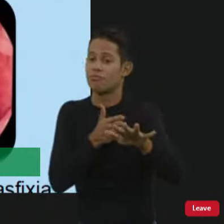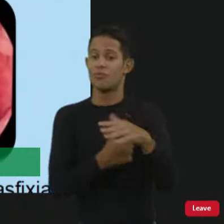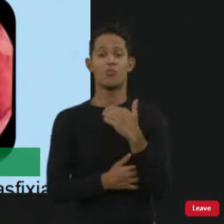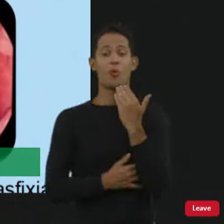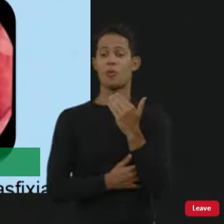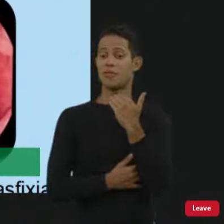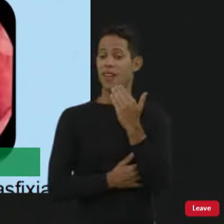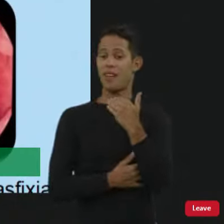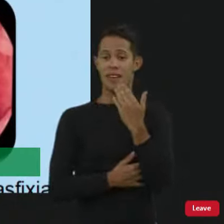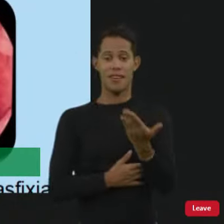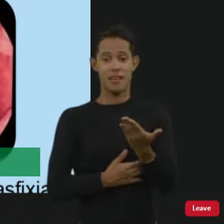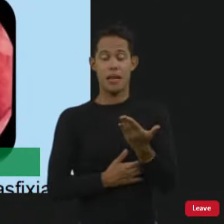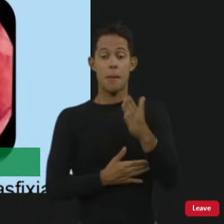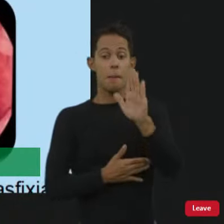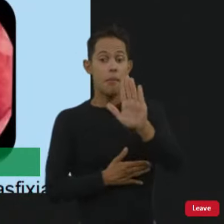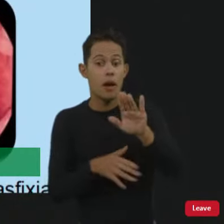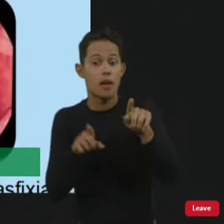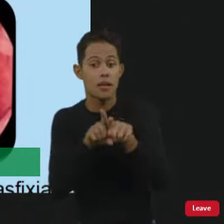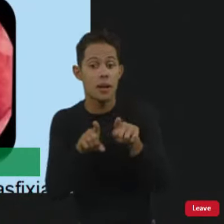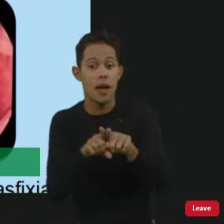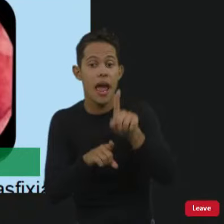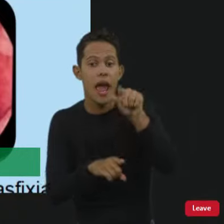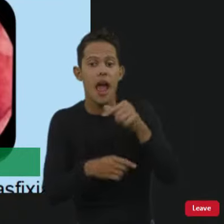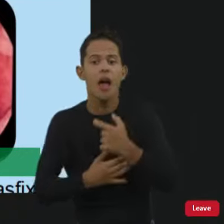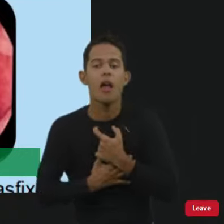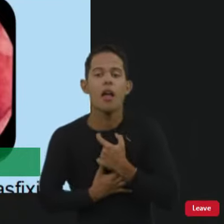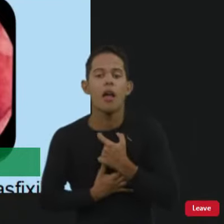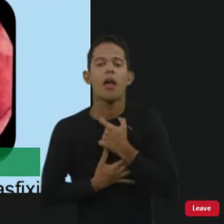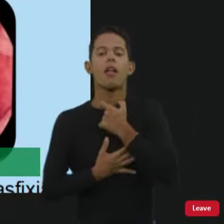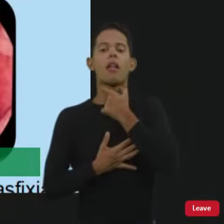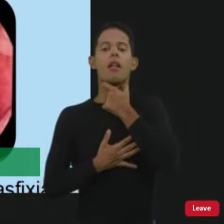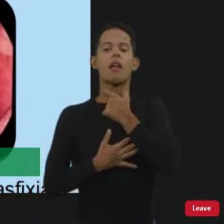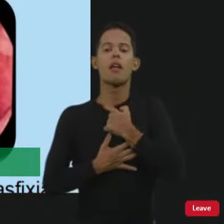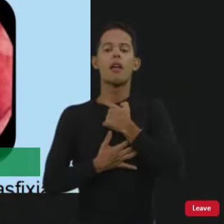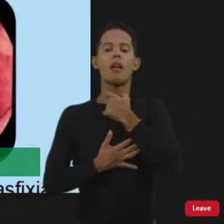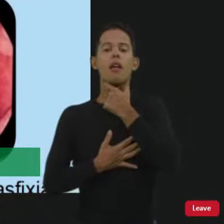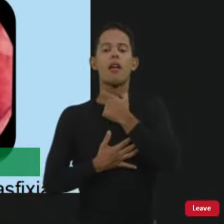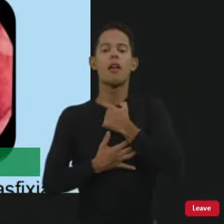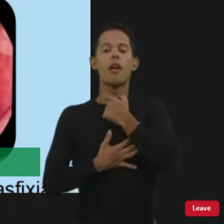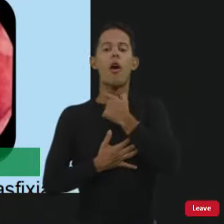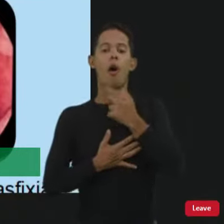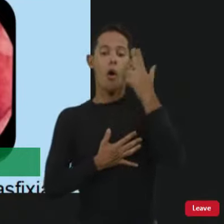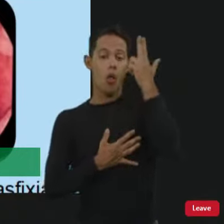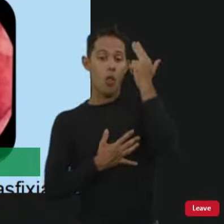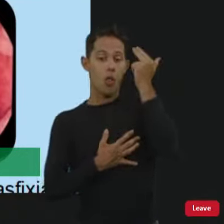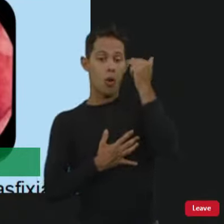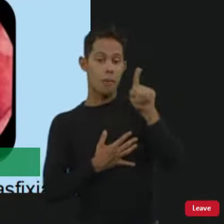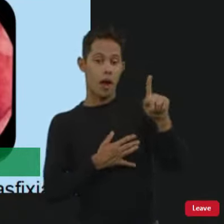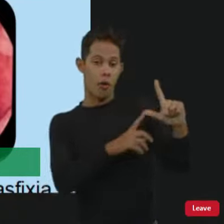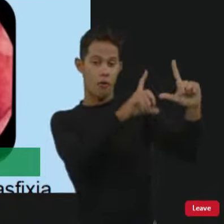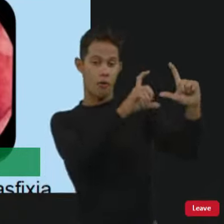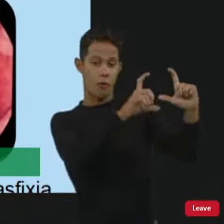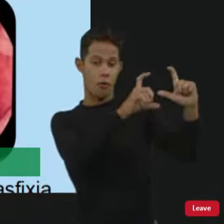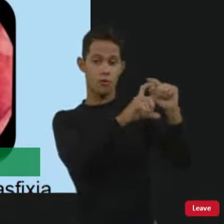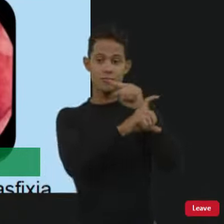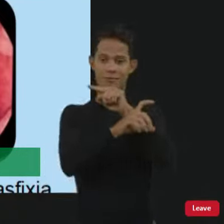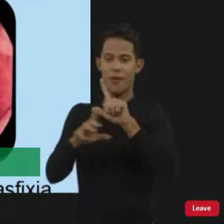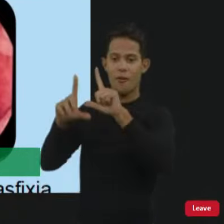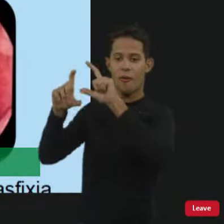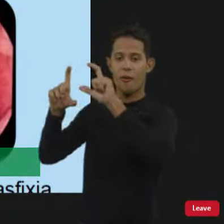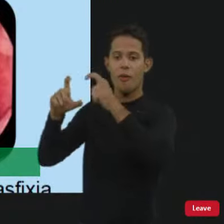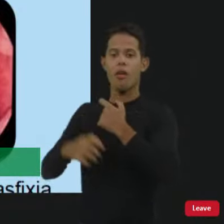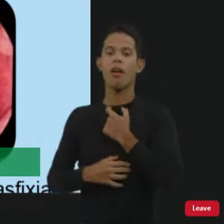E o mais temido, que é o edema de glote. Então, aqui uma glote normal, e aqui uma glote inchada quando se tem um